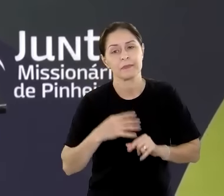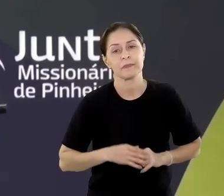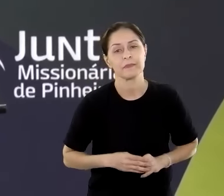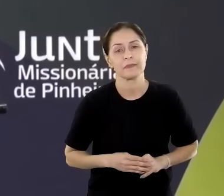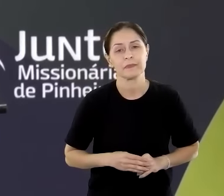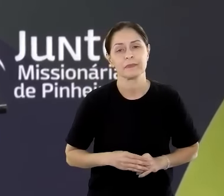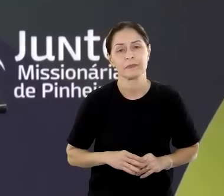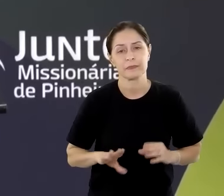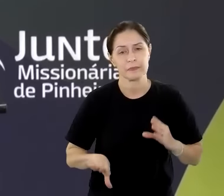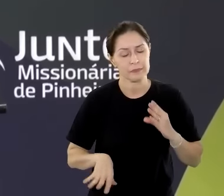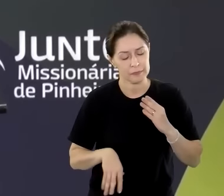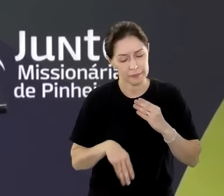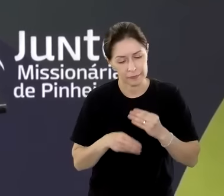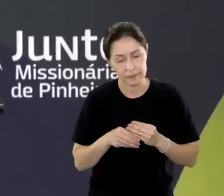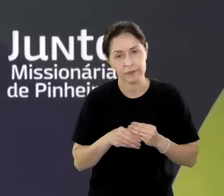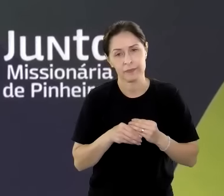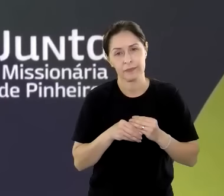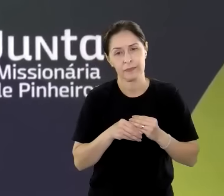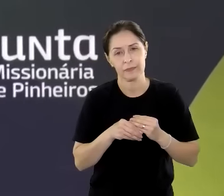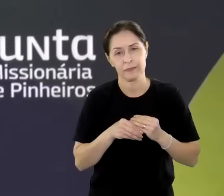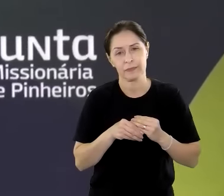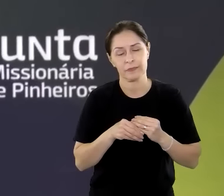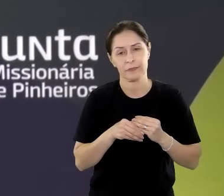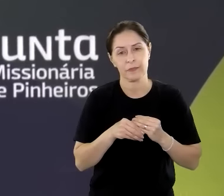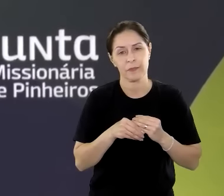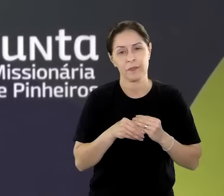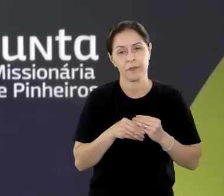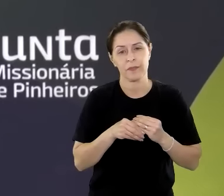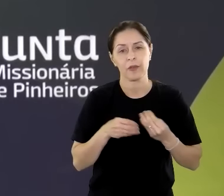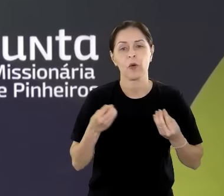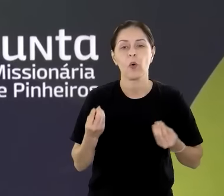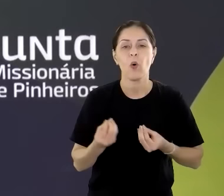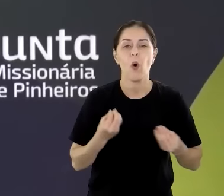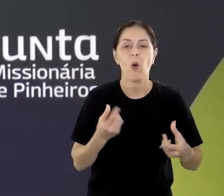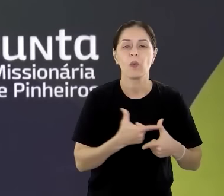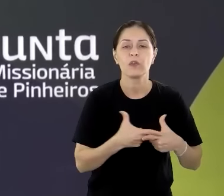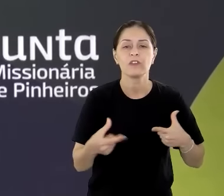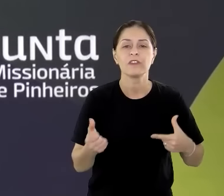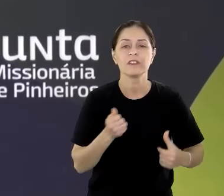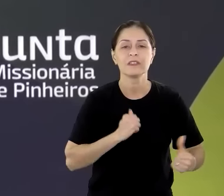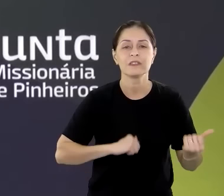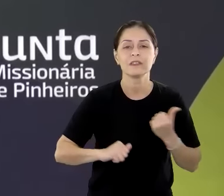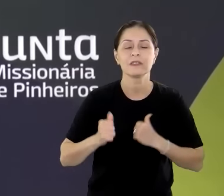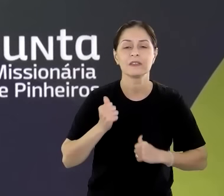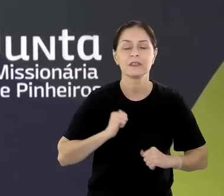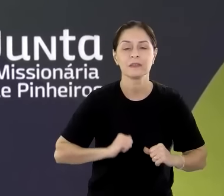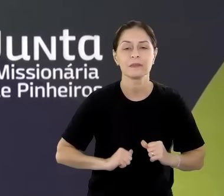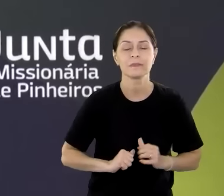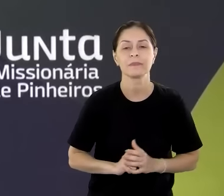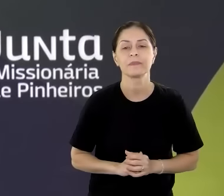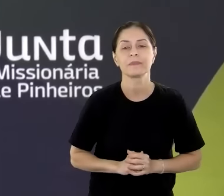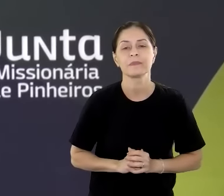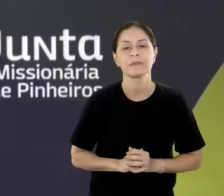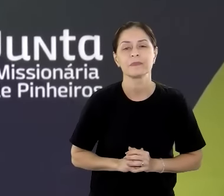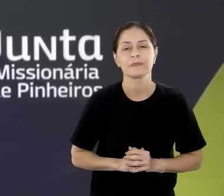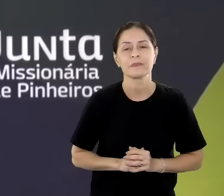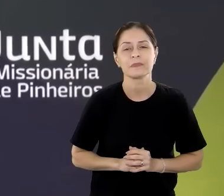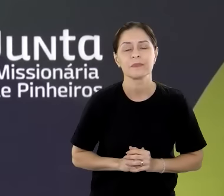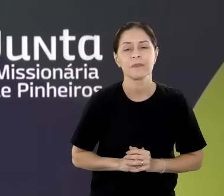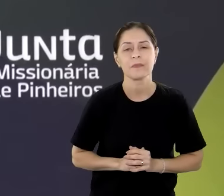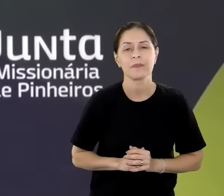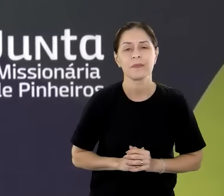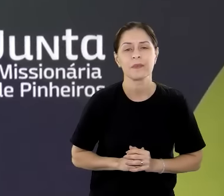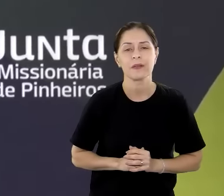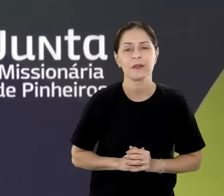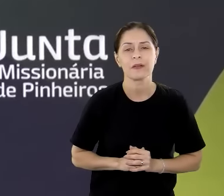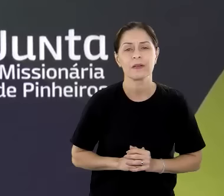e último lugar, como é que você vence a ansiedade? Você vence a ansiedade quando você